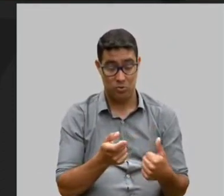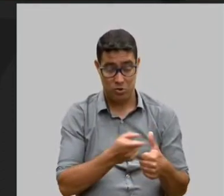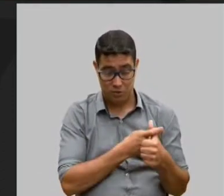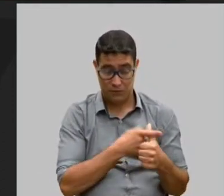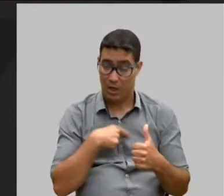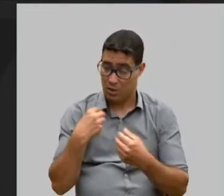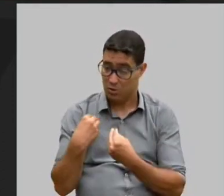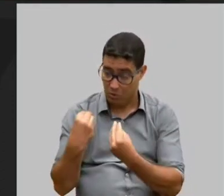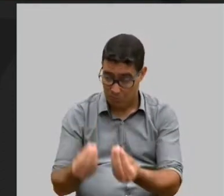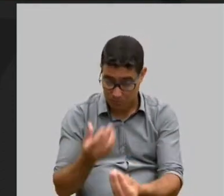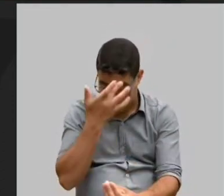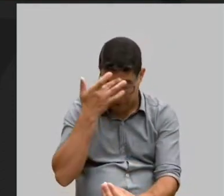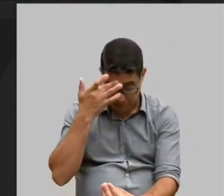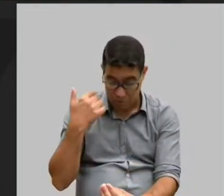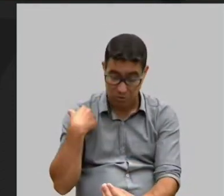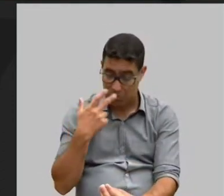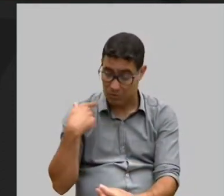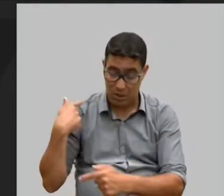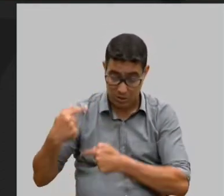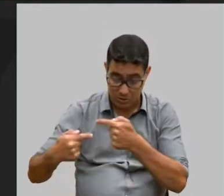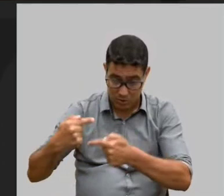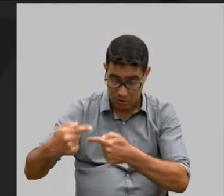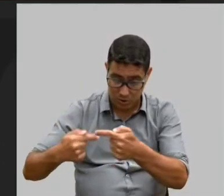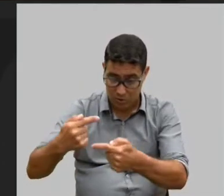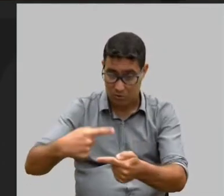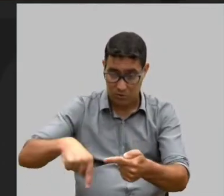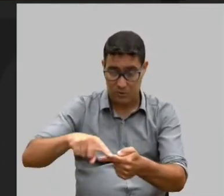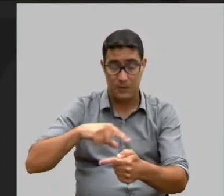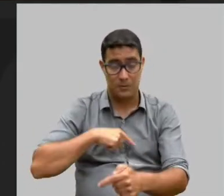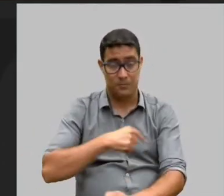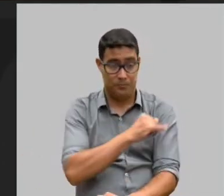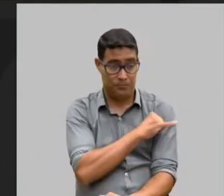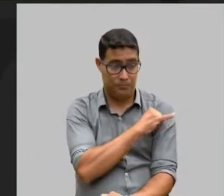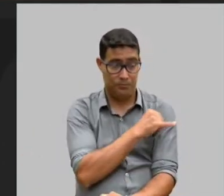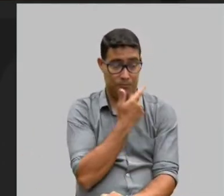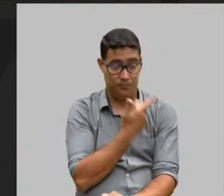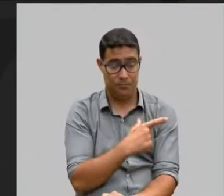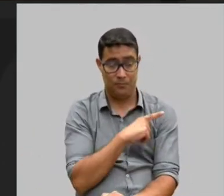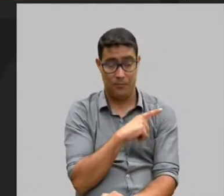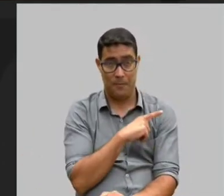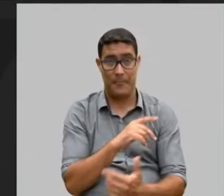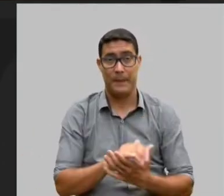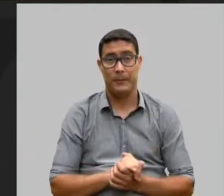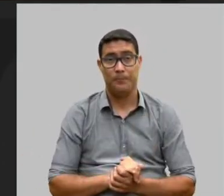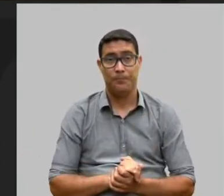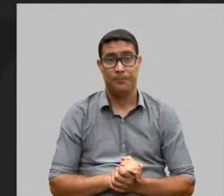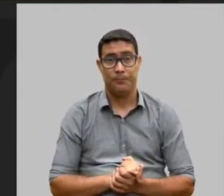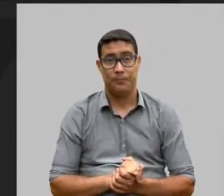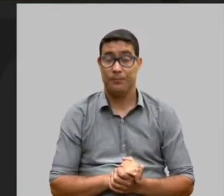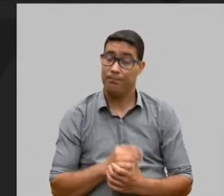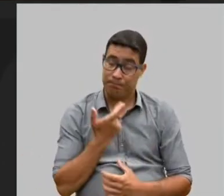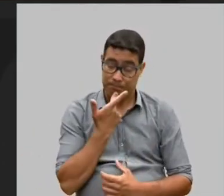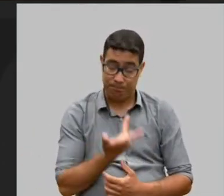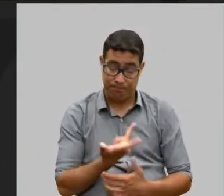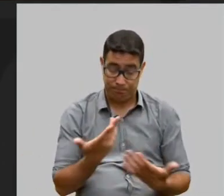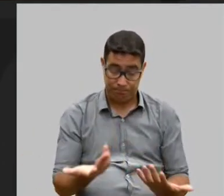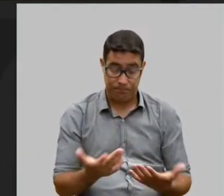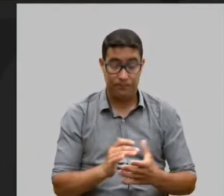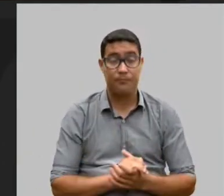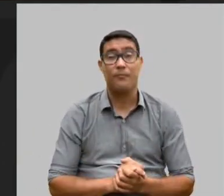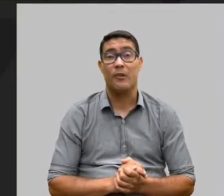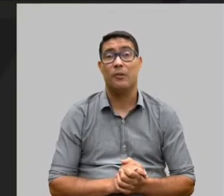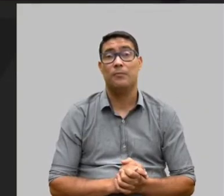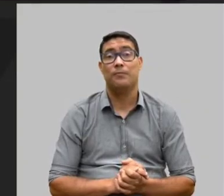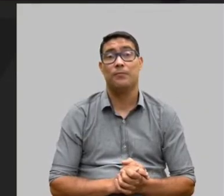econômico e social a gente assiste isso o exemplo no Rio de Janeiro é típico então eh era o que eu tinha que dizer para passar até pra frase